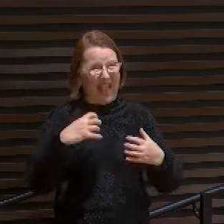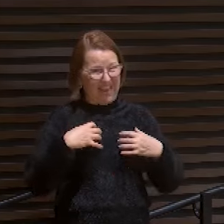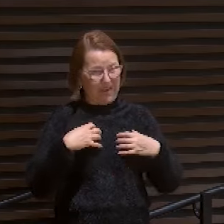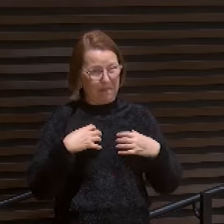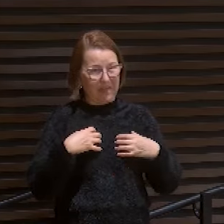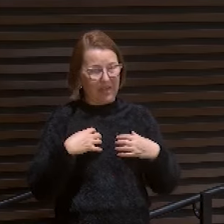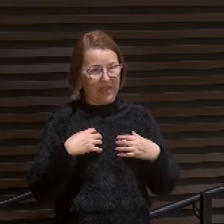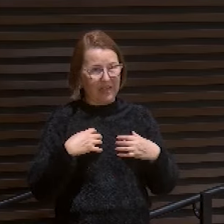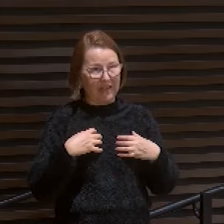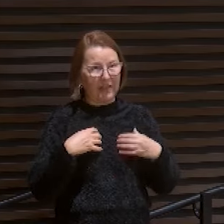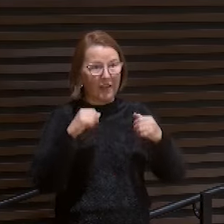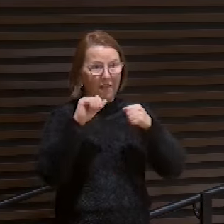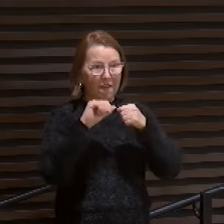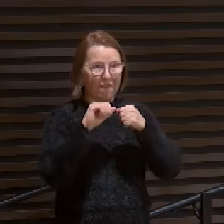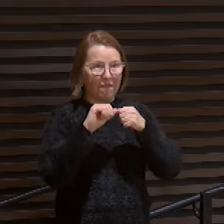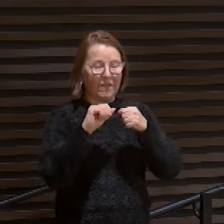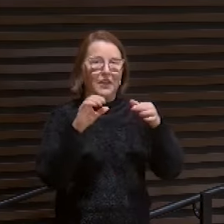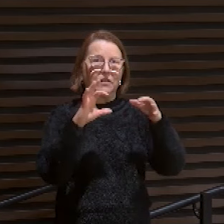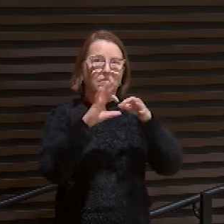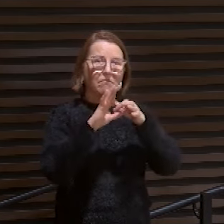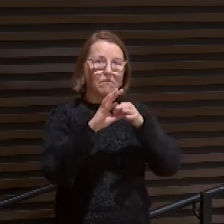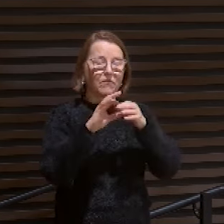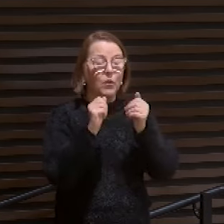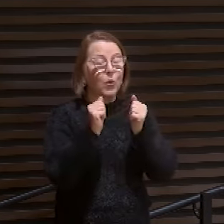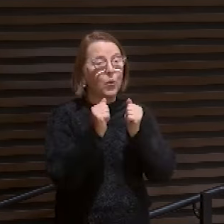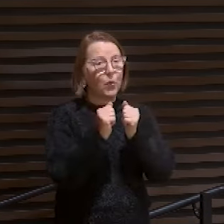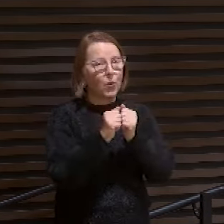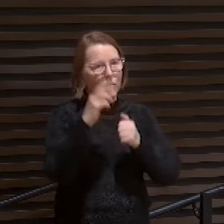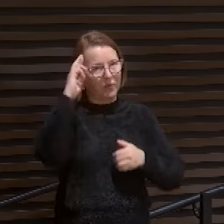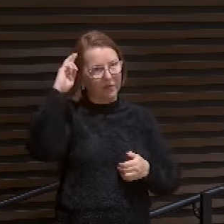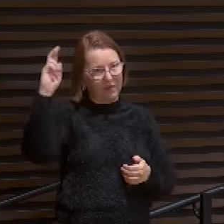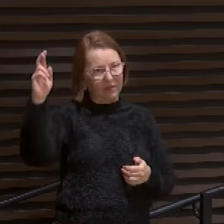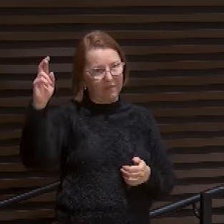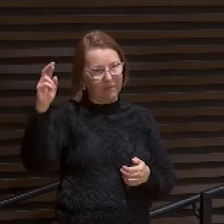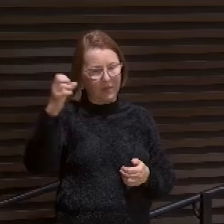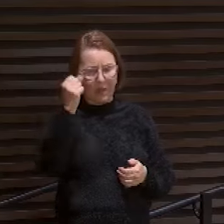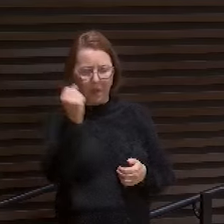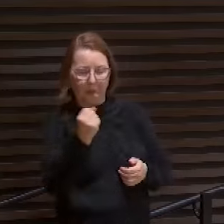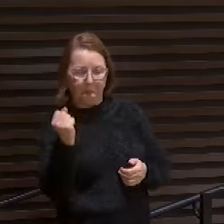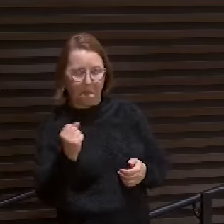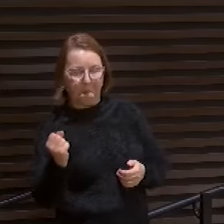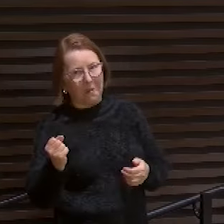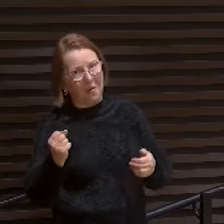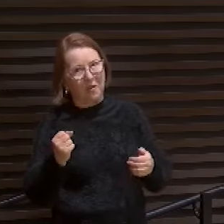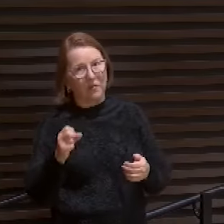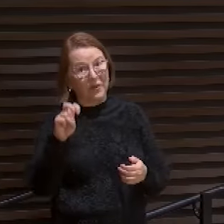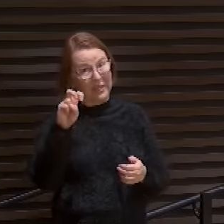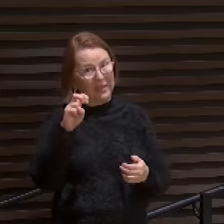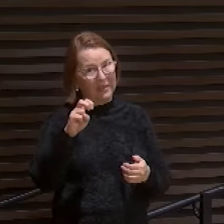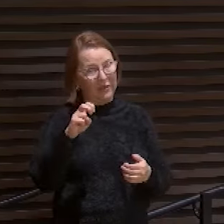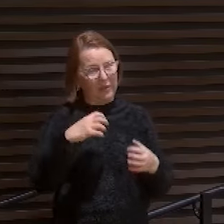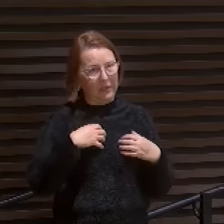um pacto com o Senhor. Foram mortos aqueles animais, 3 deles